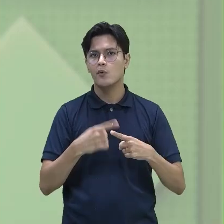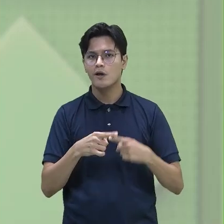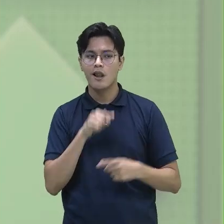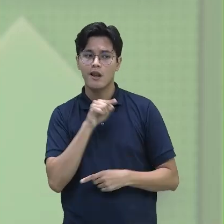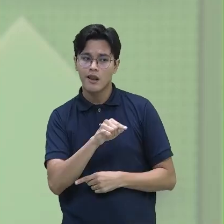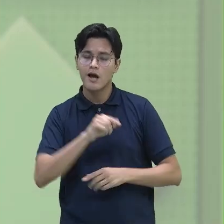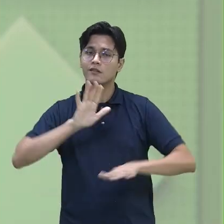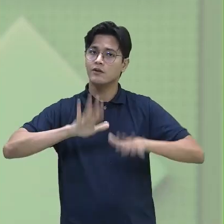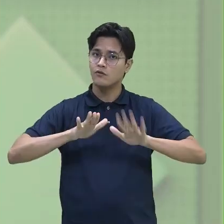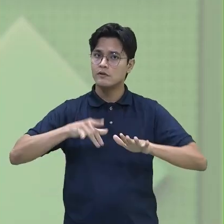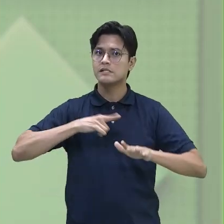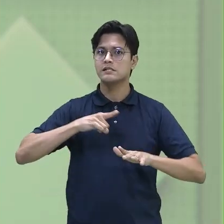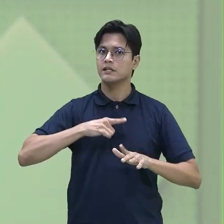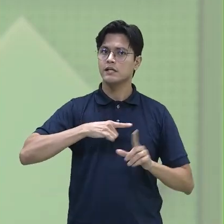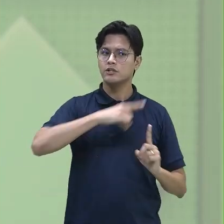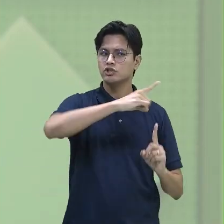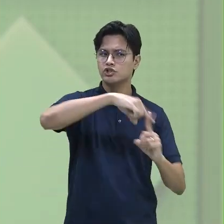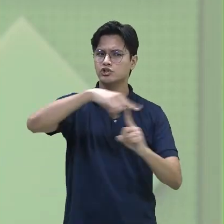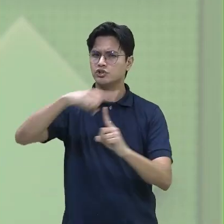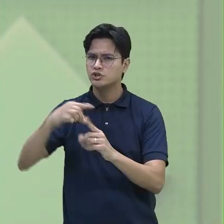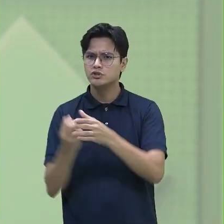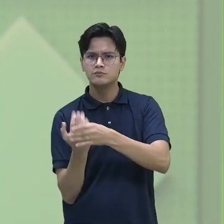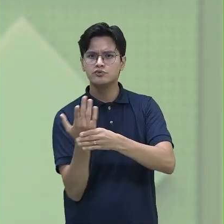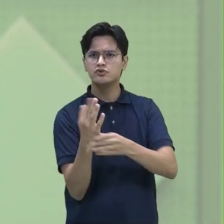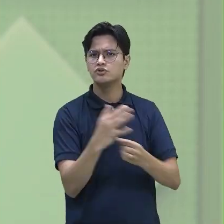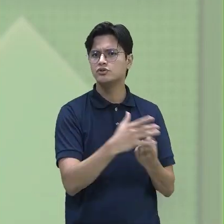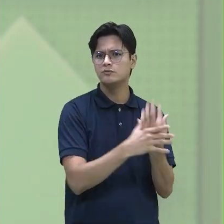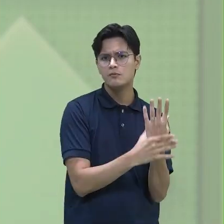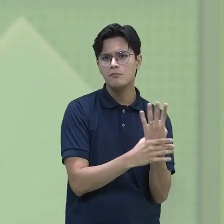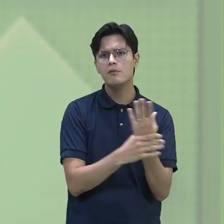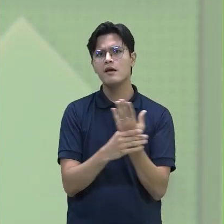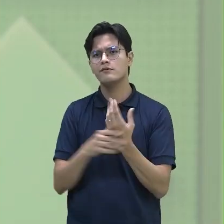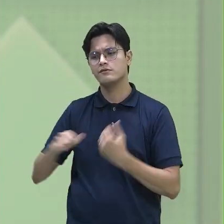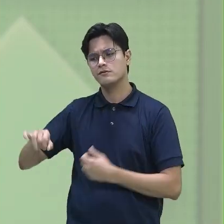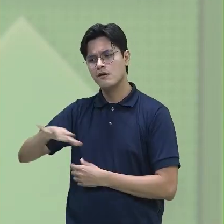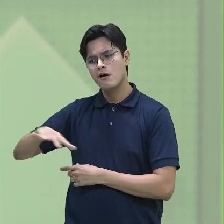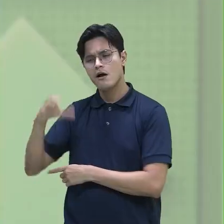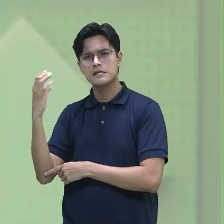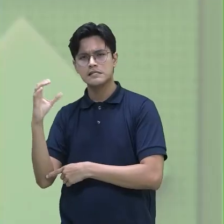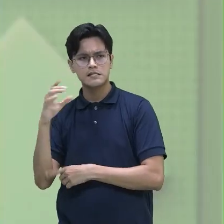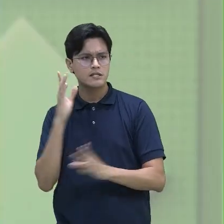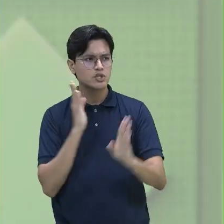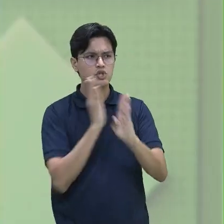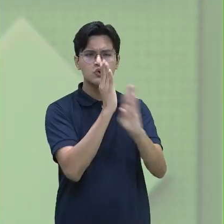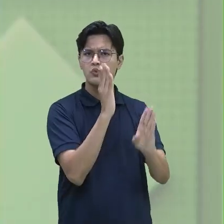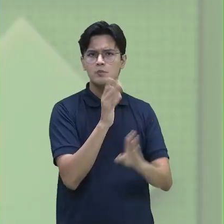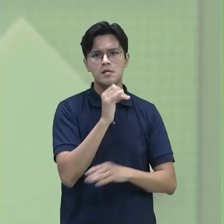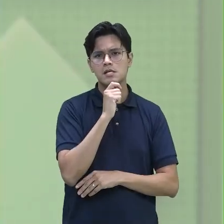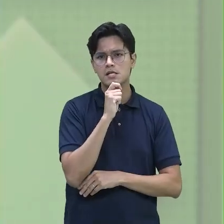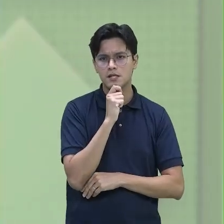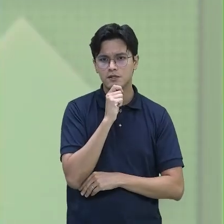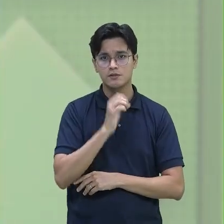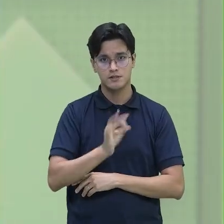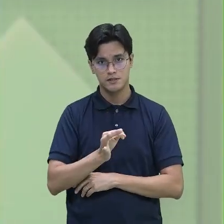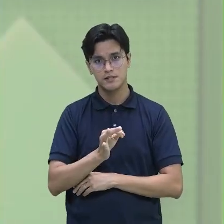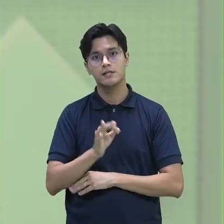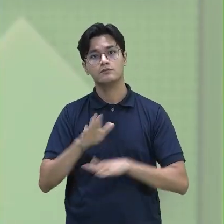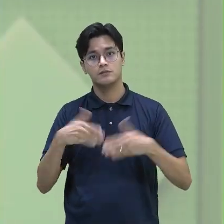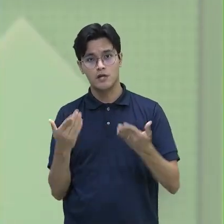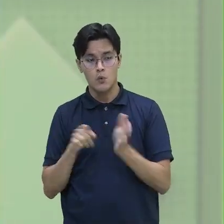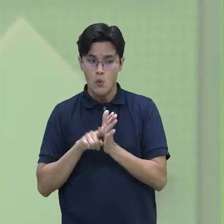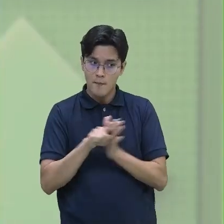foram descobertas pelos cientistas. Vocês já ouviram falar, junto com os seus pais, com os seus